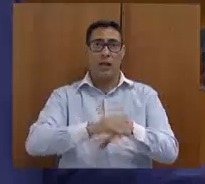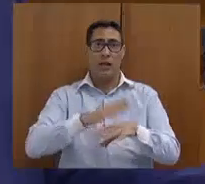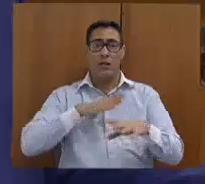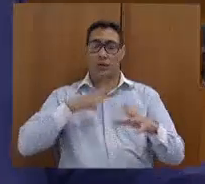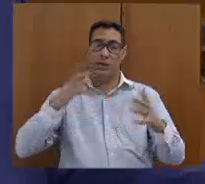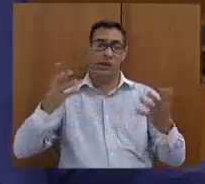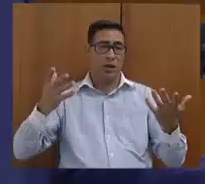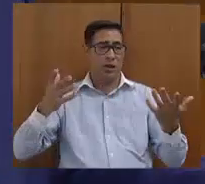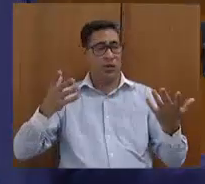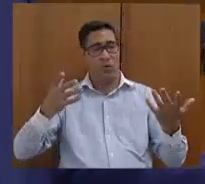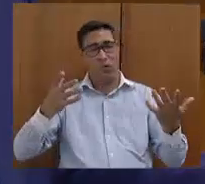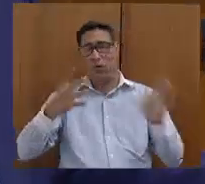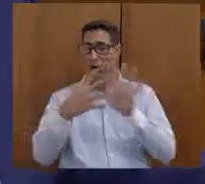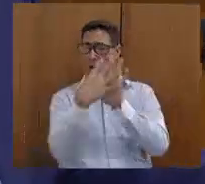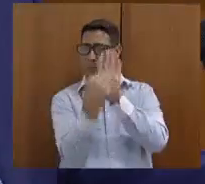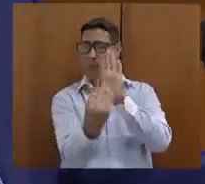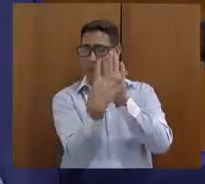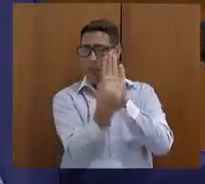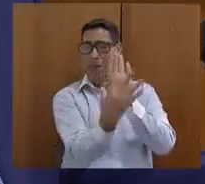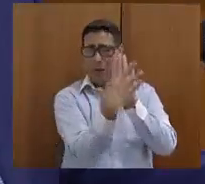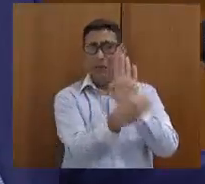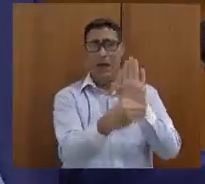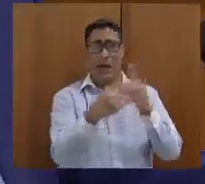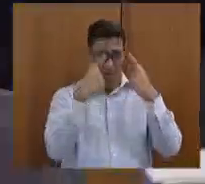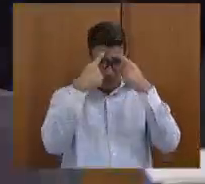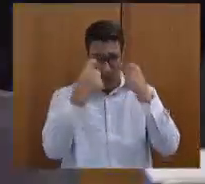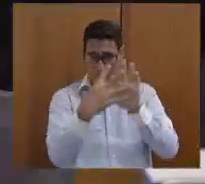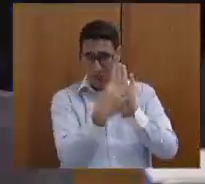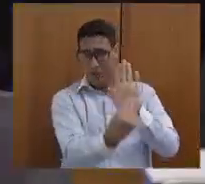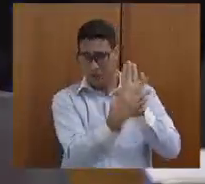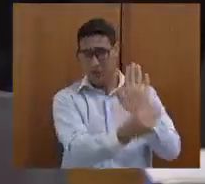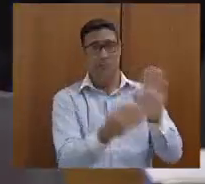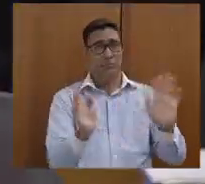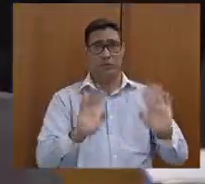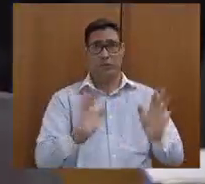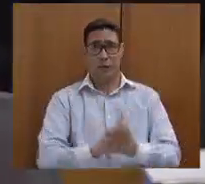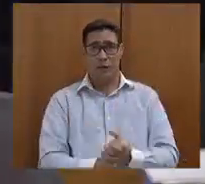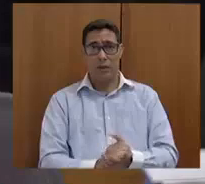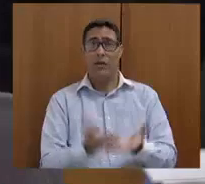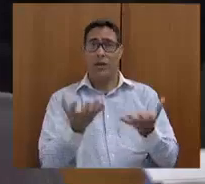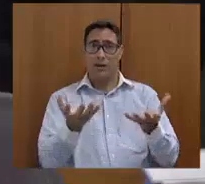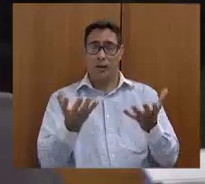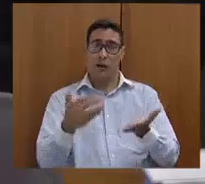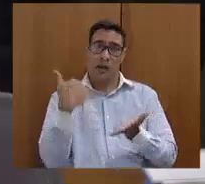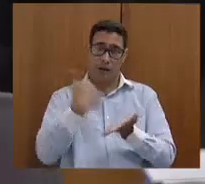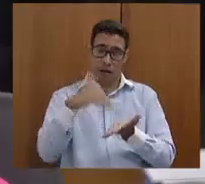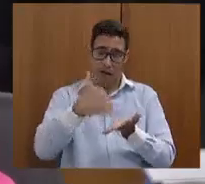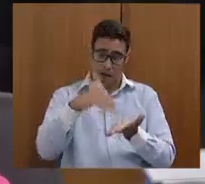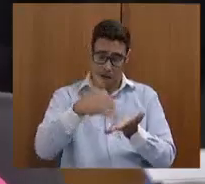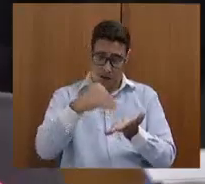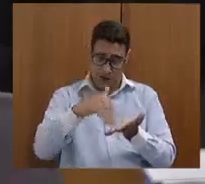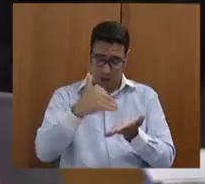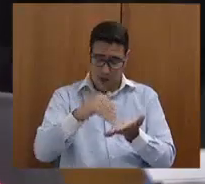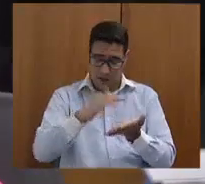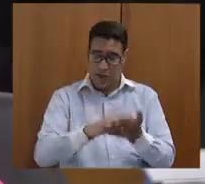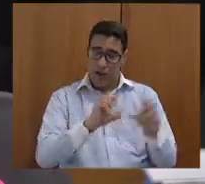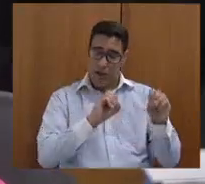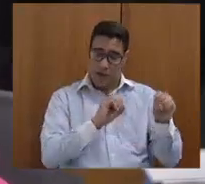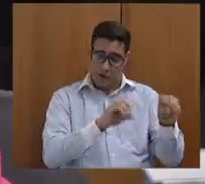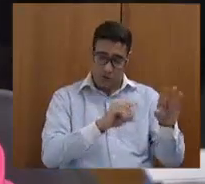não reproduzir porque eu quero eu quero a secretaria de educação com parceira